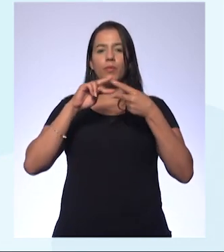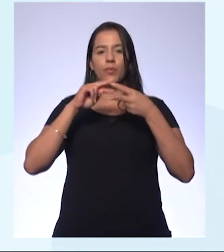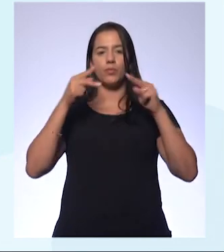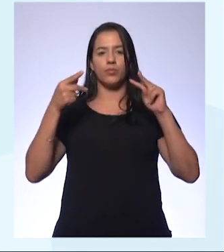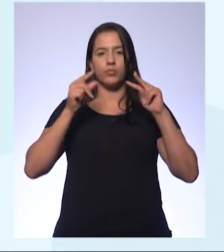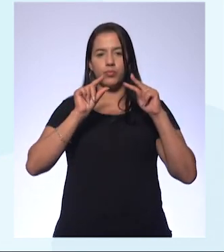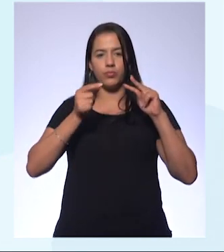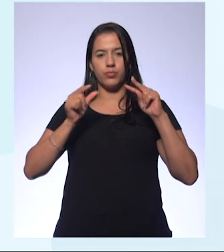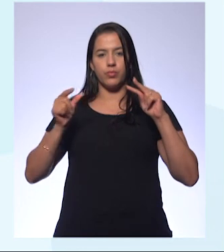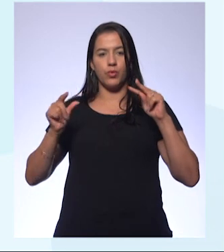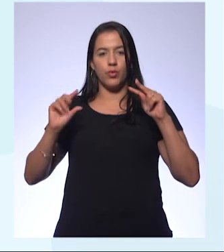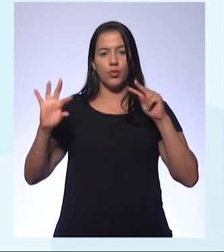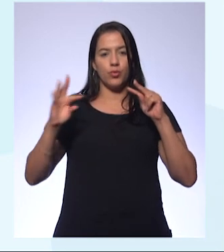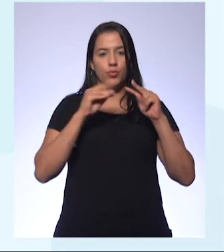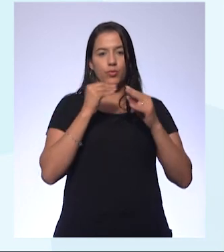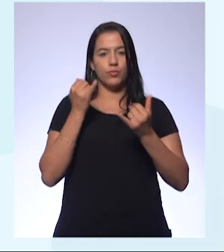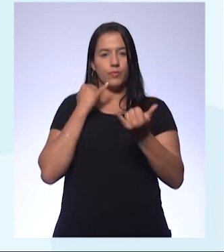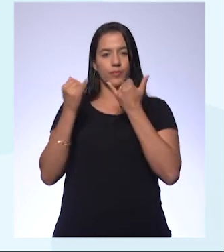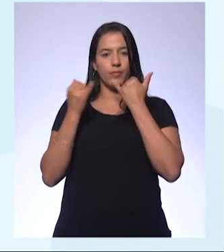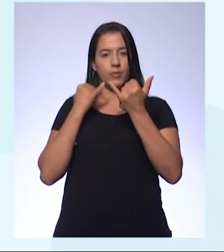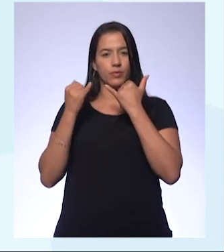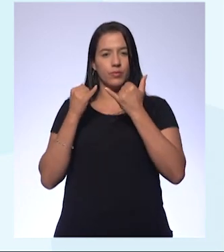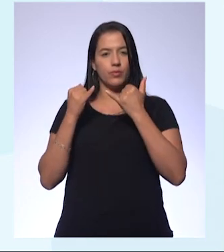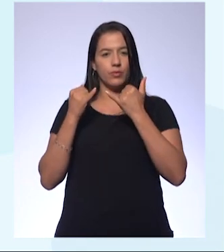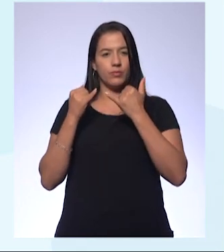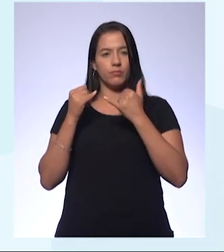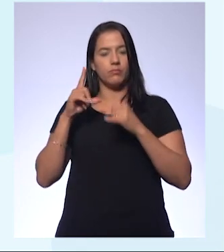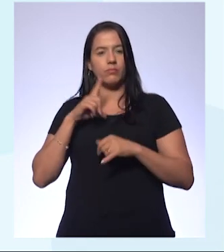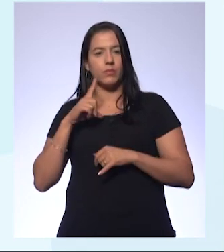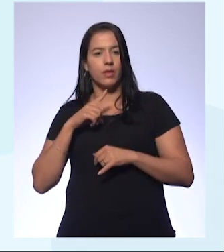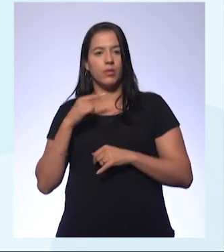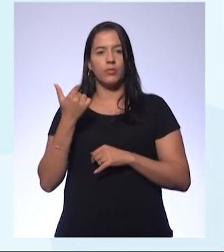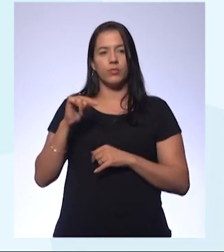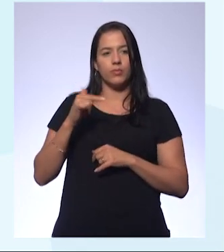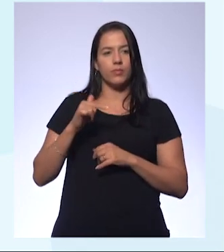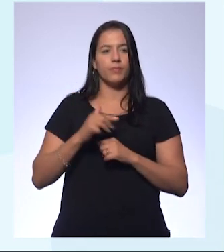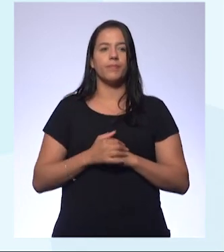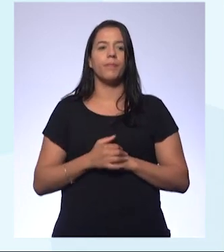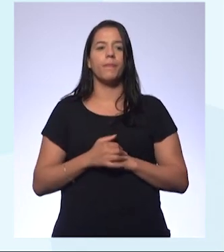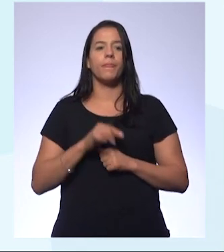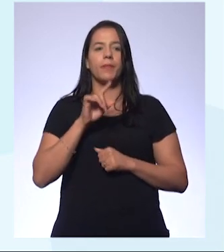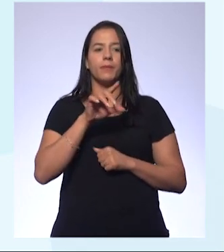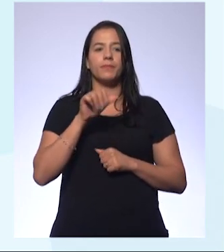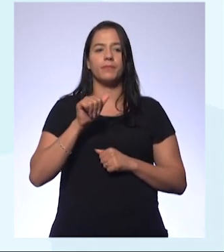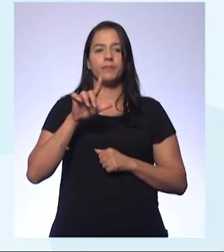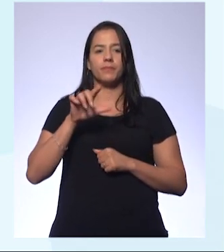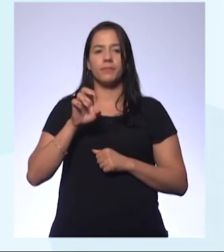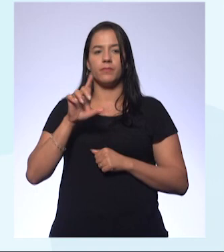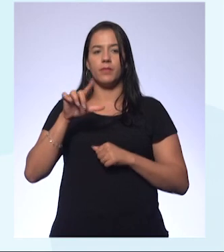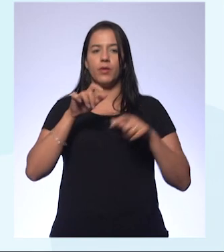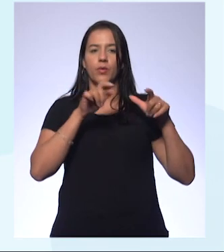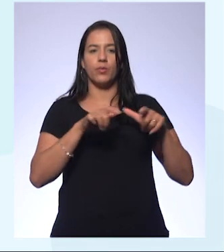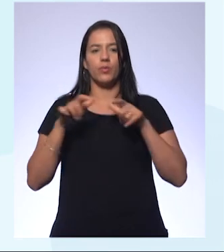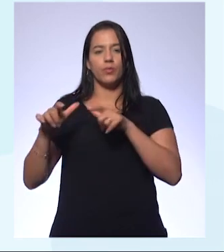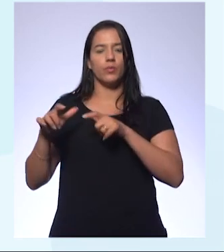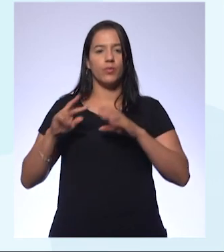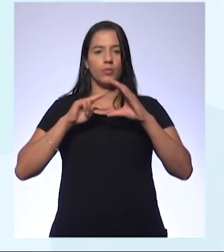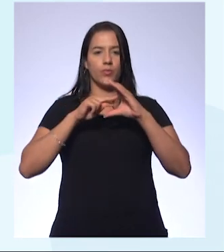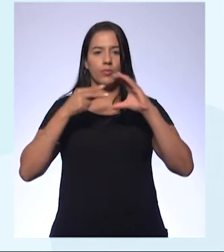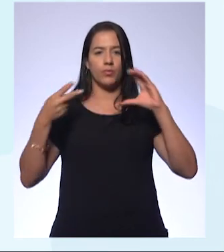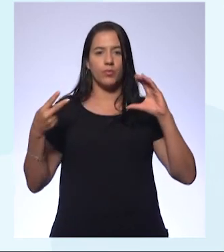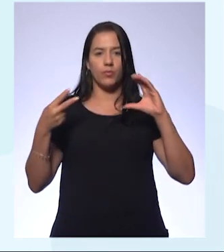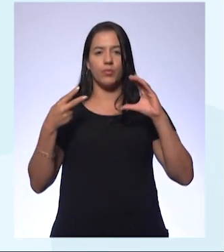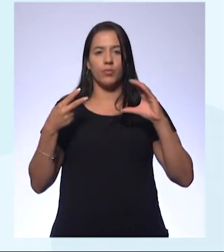as informações genéticas, verdadeiro ou falso? Os alelos ocupam a mesma posição em cromossomos